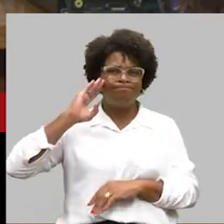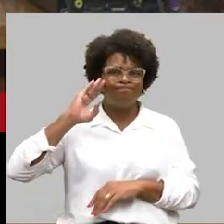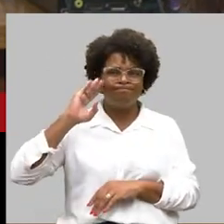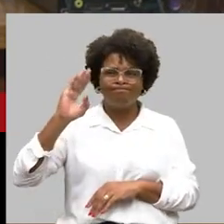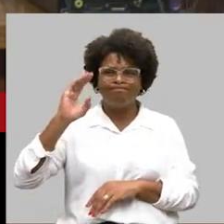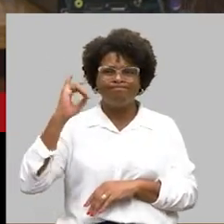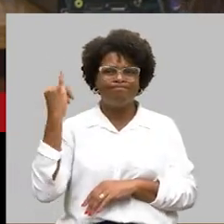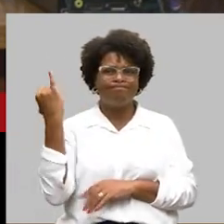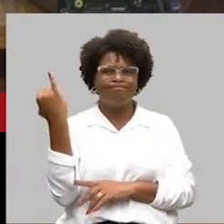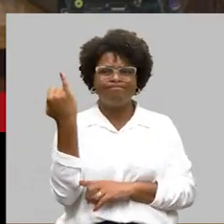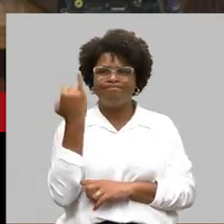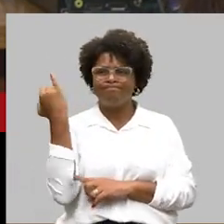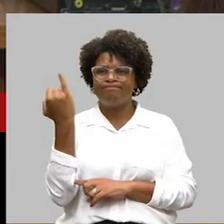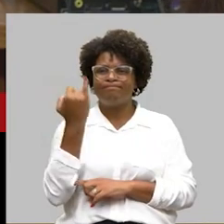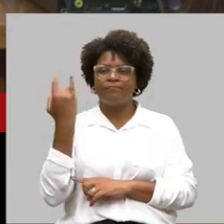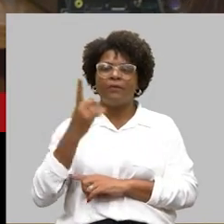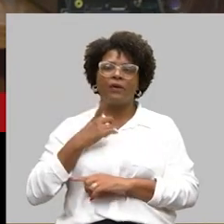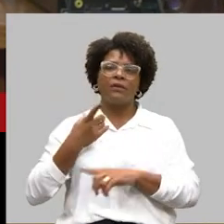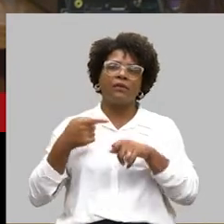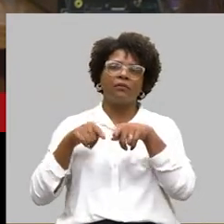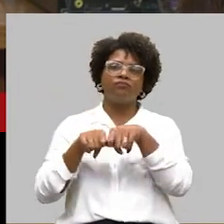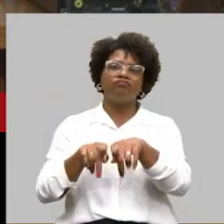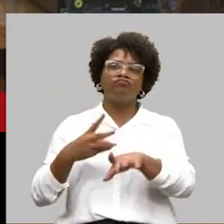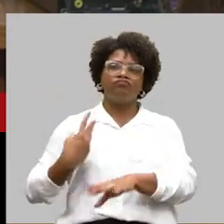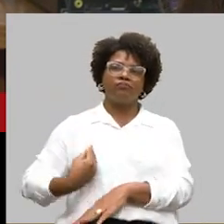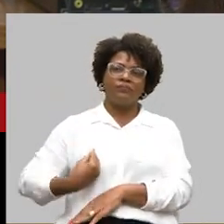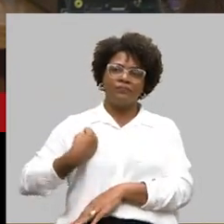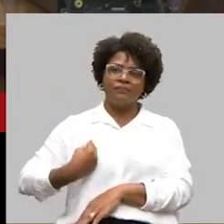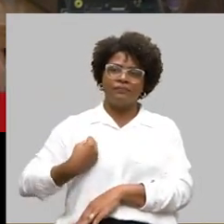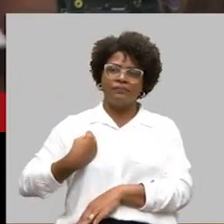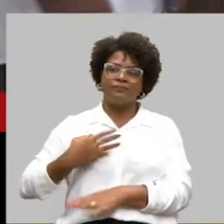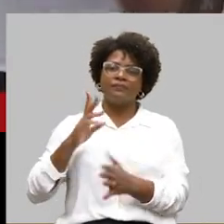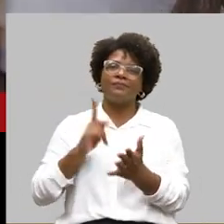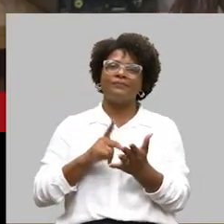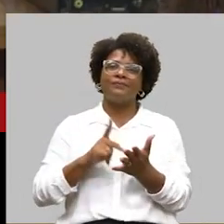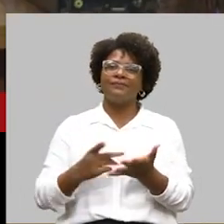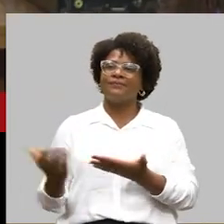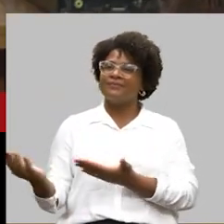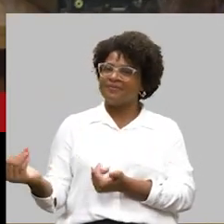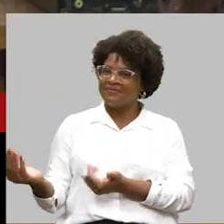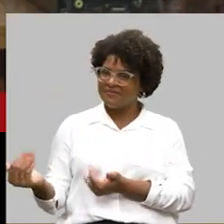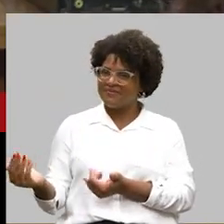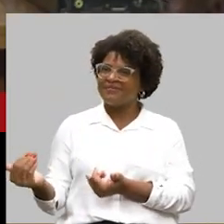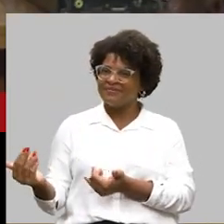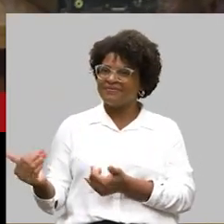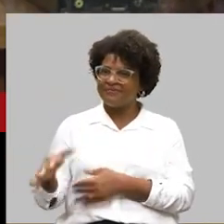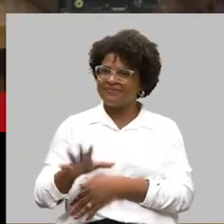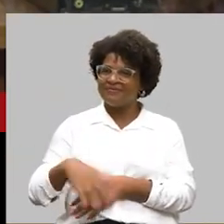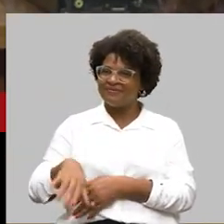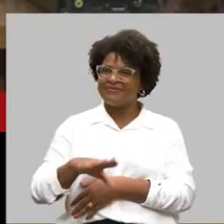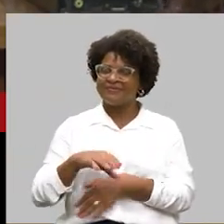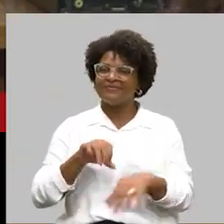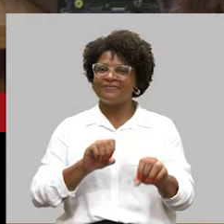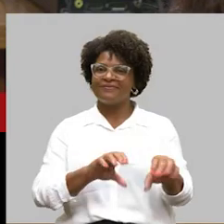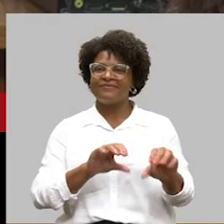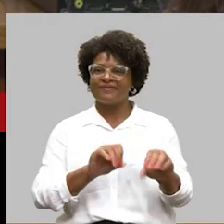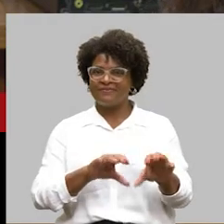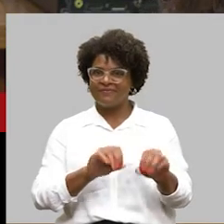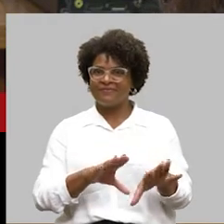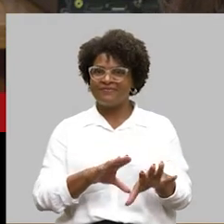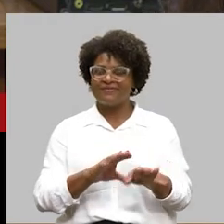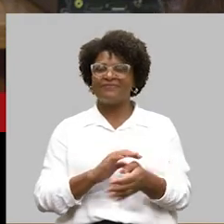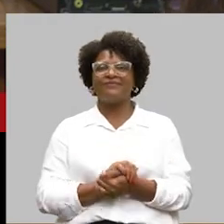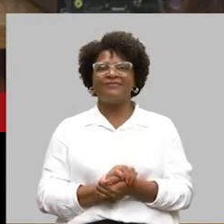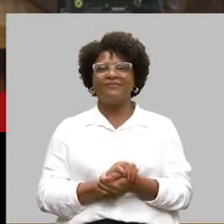e eu vejo aqui uma participação efetiva de jovens né da Educação do no do e no